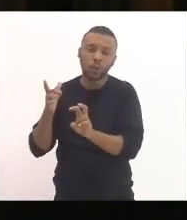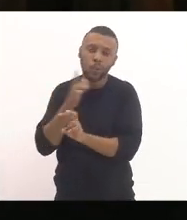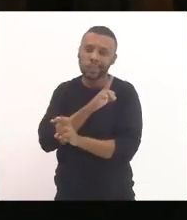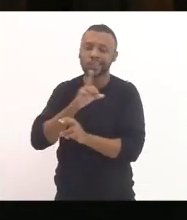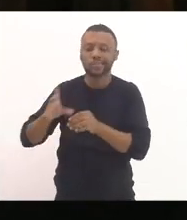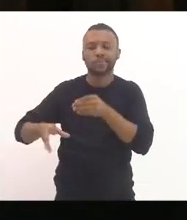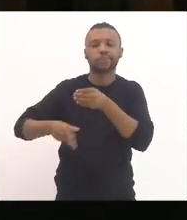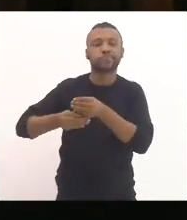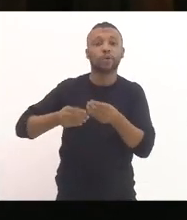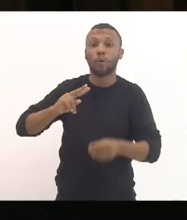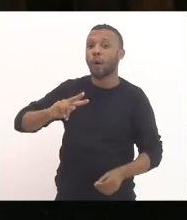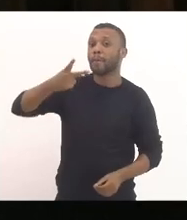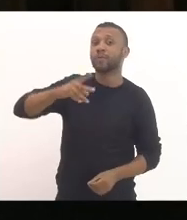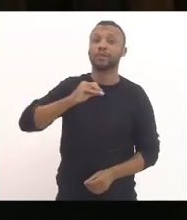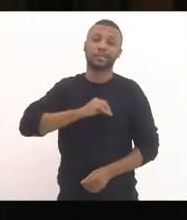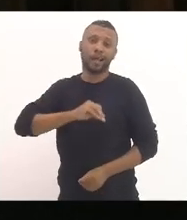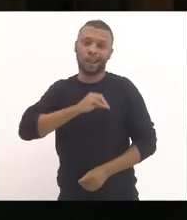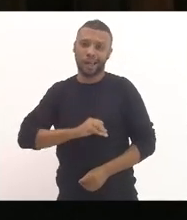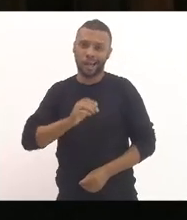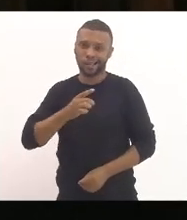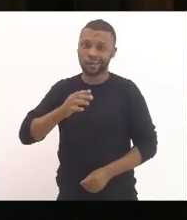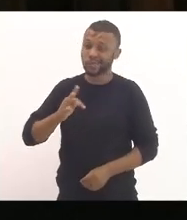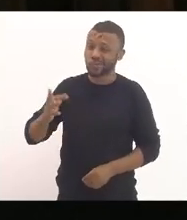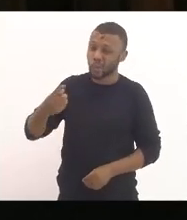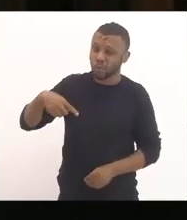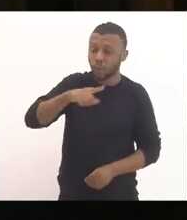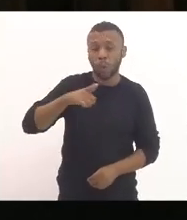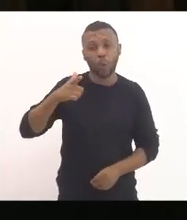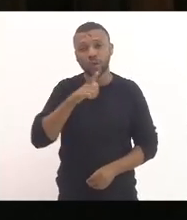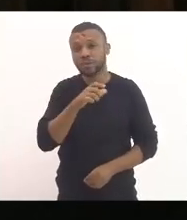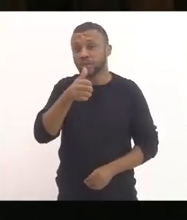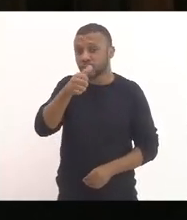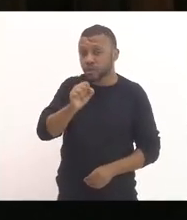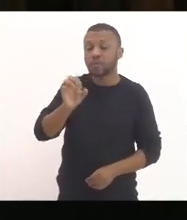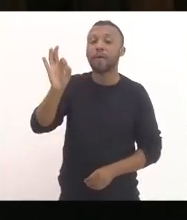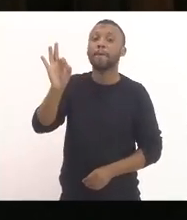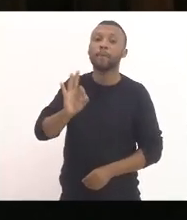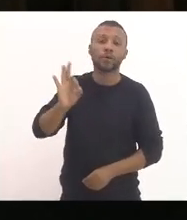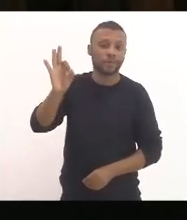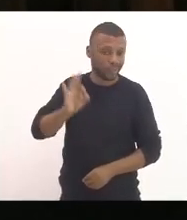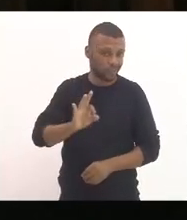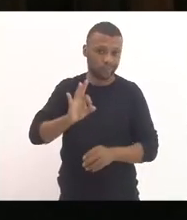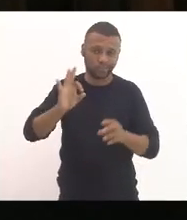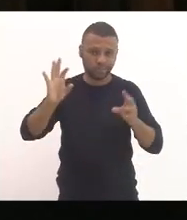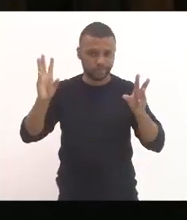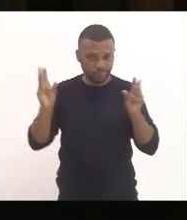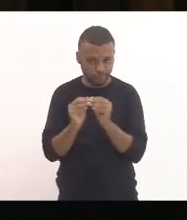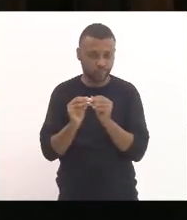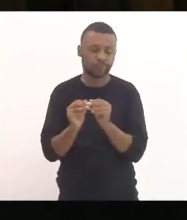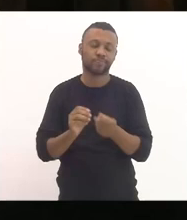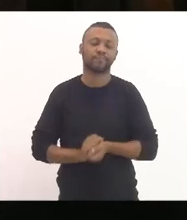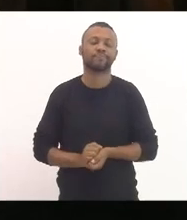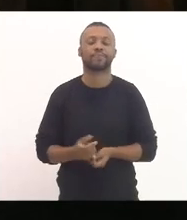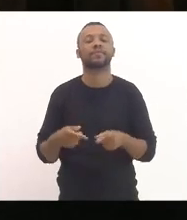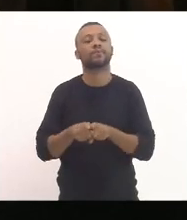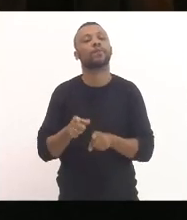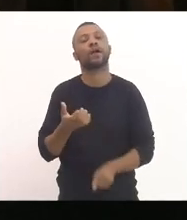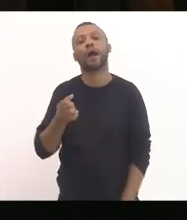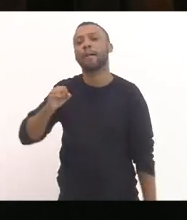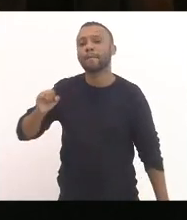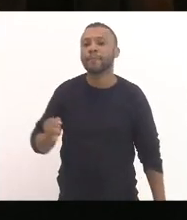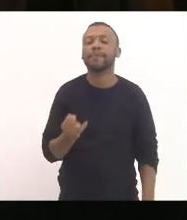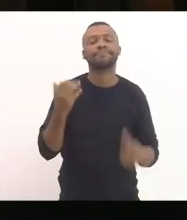que foi aí o que todo mundo recebeu os dezoito por cento sem demais comentários sobre isso aproveitar também aqui